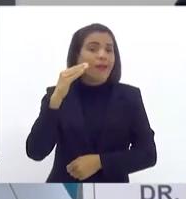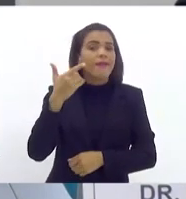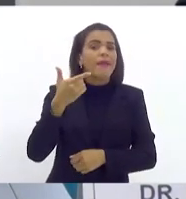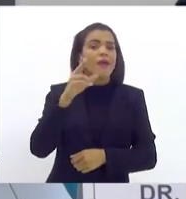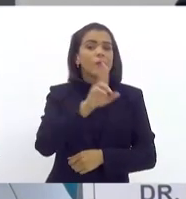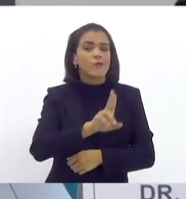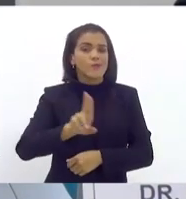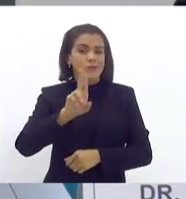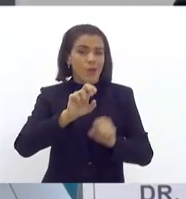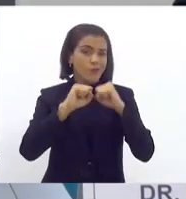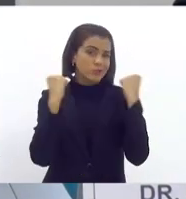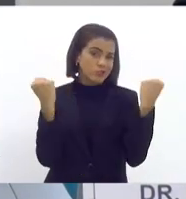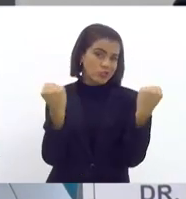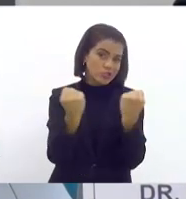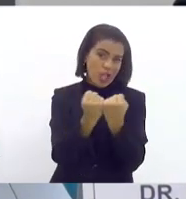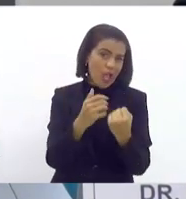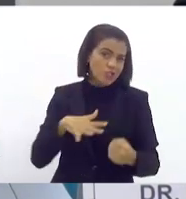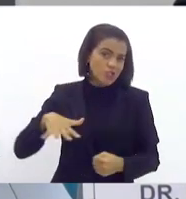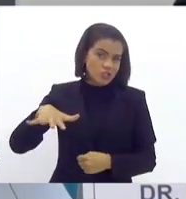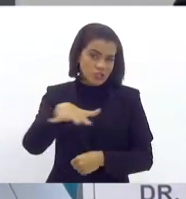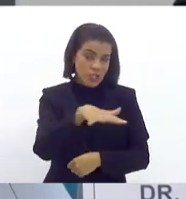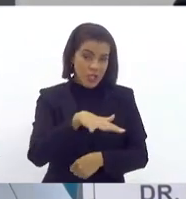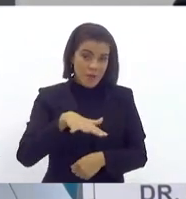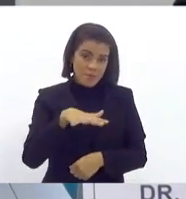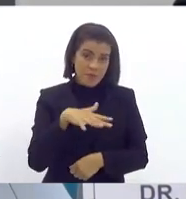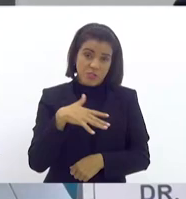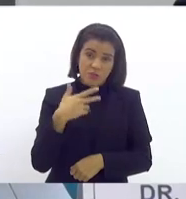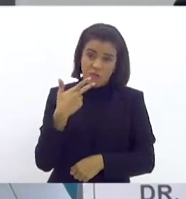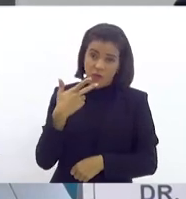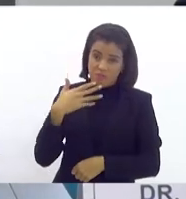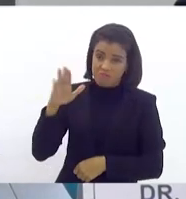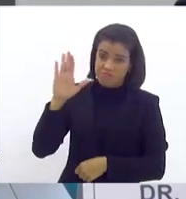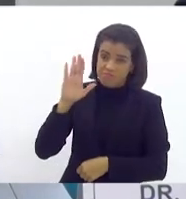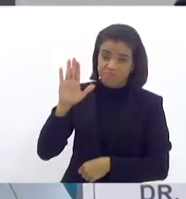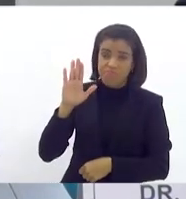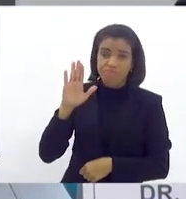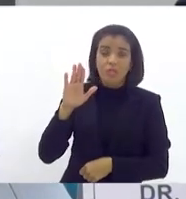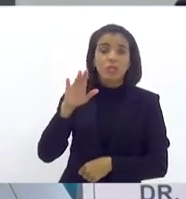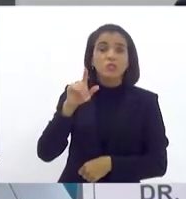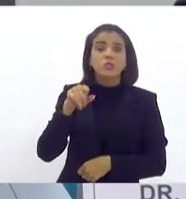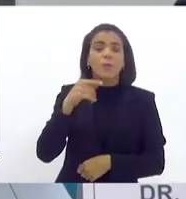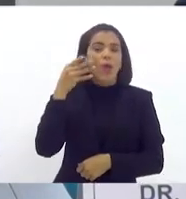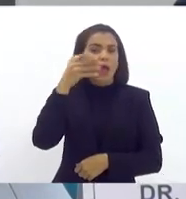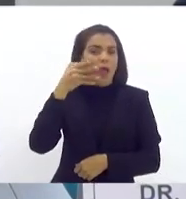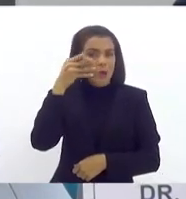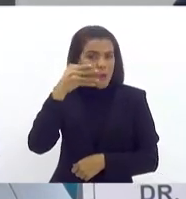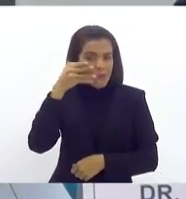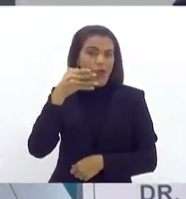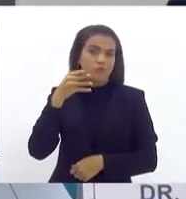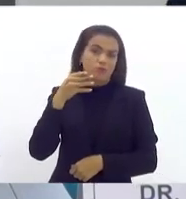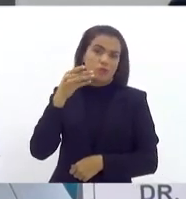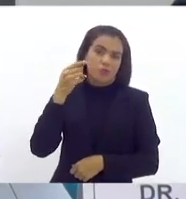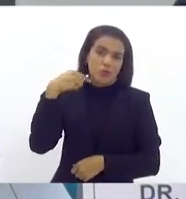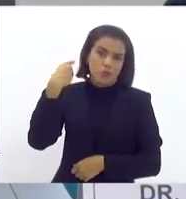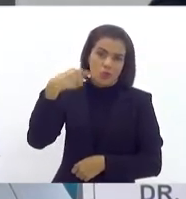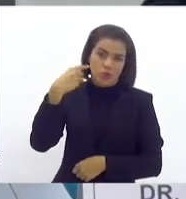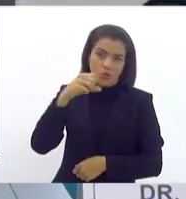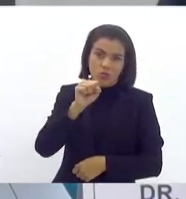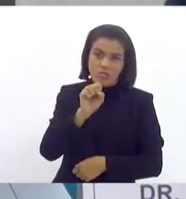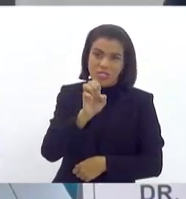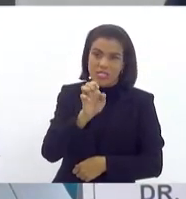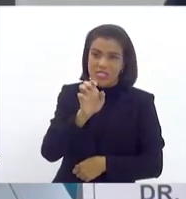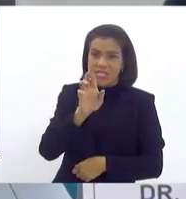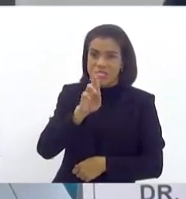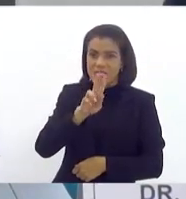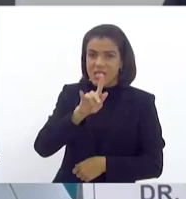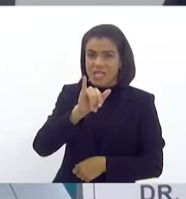do estádio como um todo. Mas eu confesso que, em que pese os argumentos sólidos aqui trazidos pelo deputado doutor Serginho, eu ainda tenho